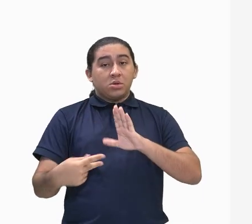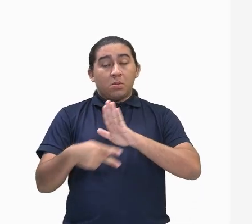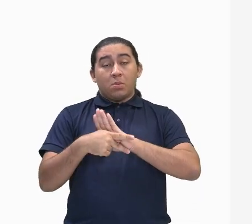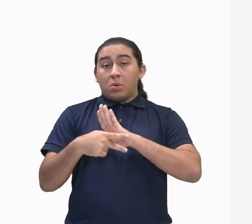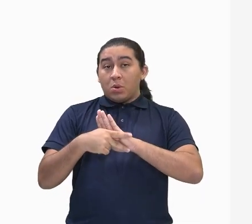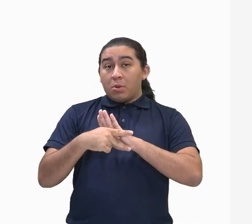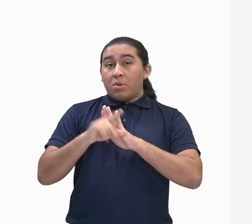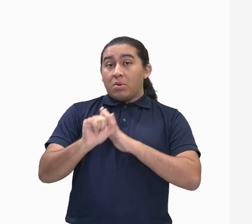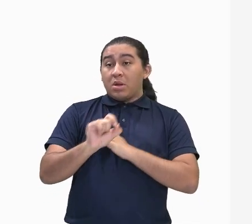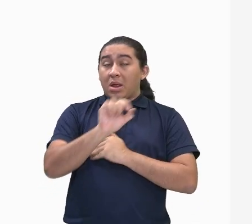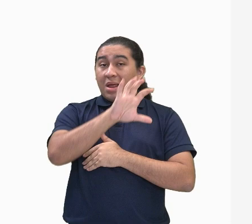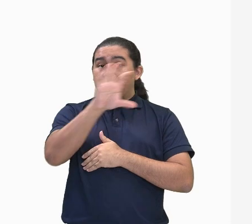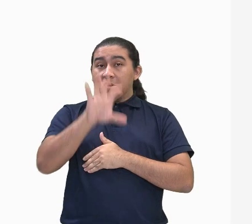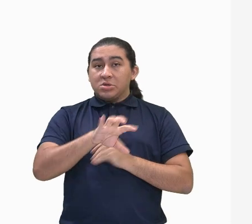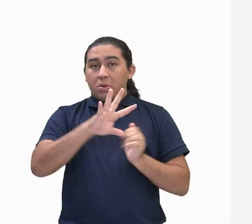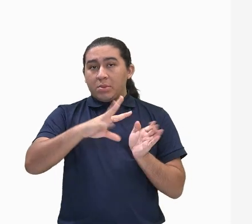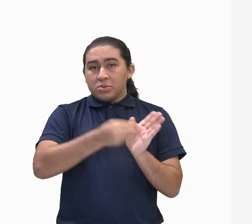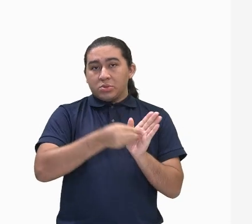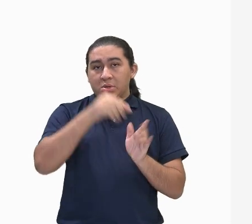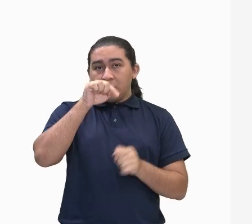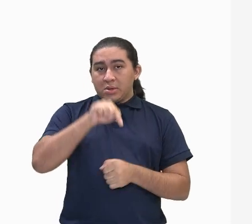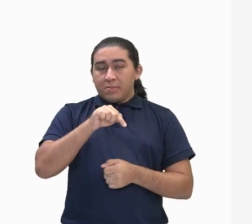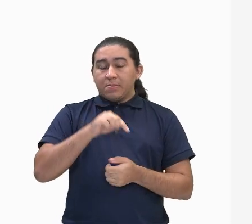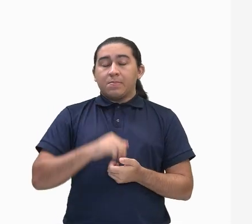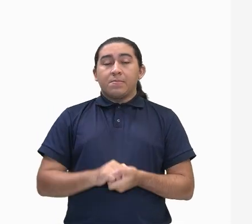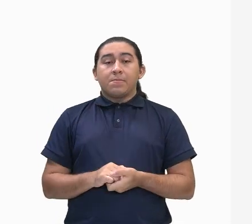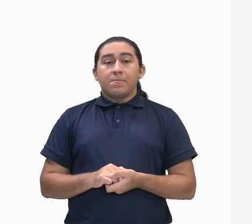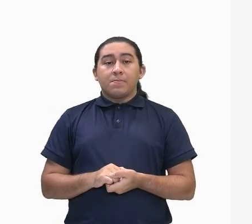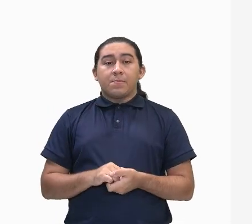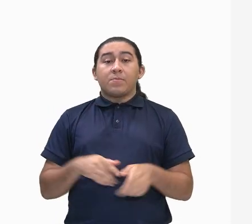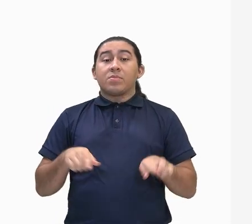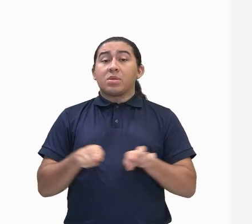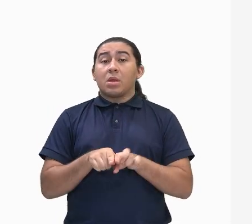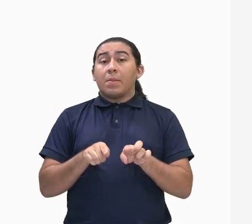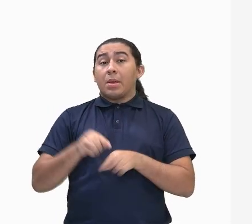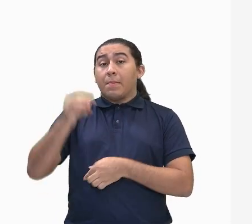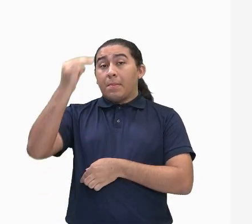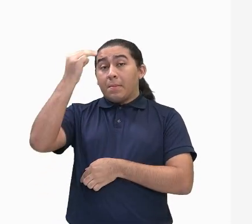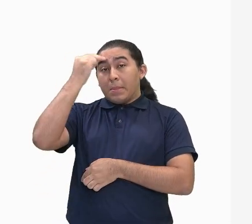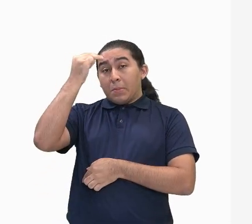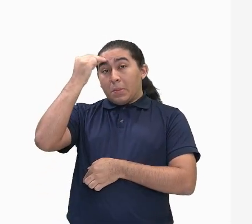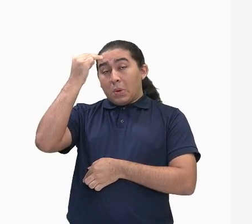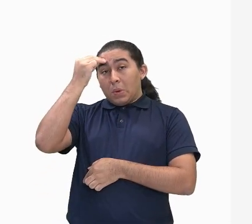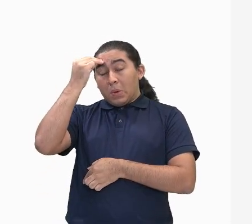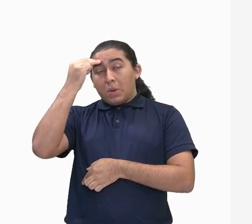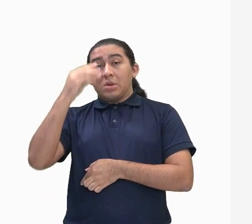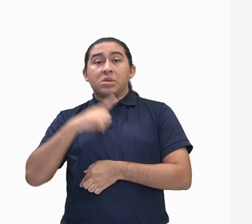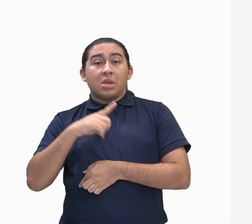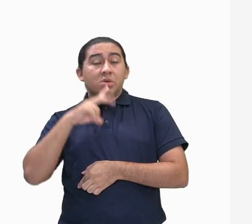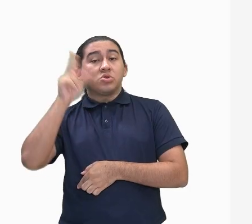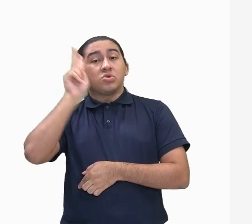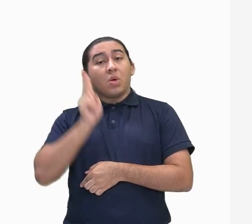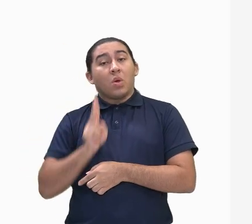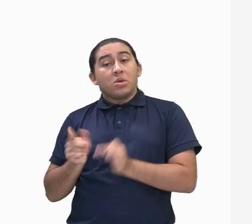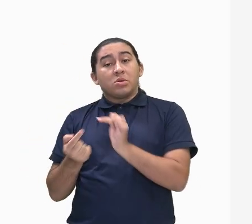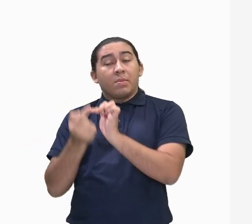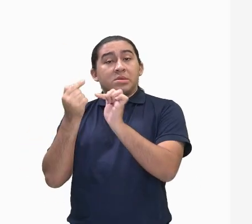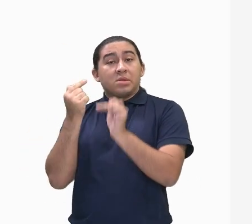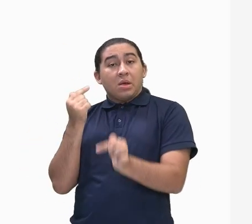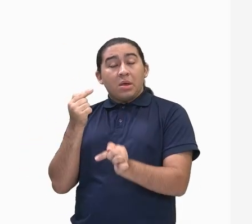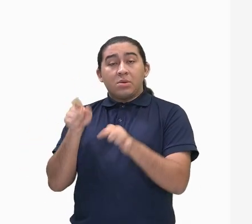né, a região amazônica. E as memórias, né, as histórias orais, os